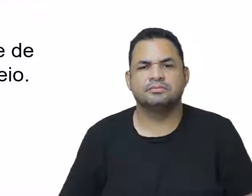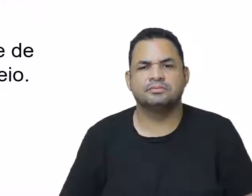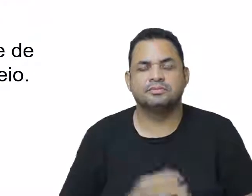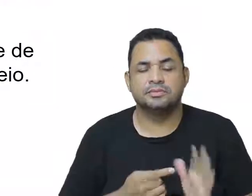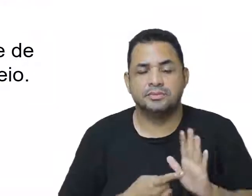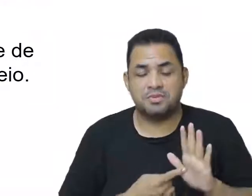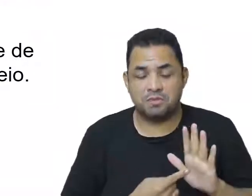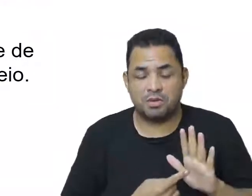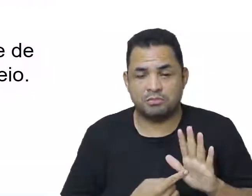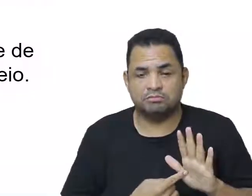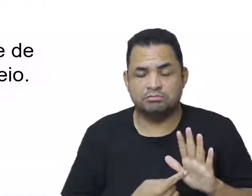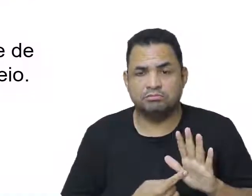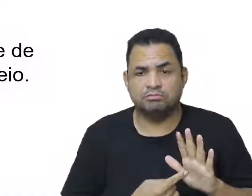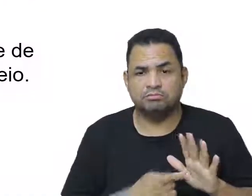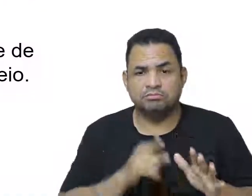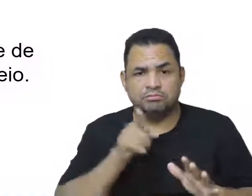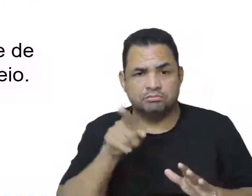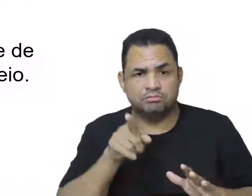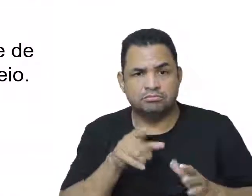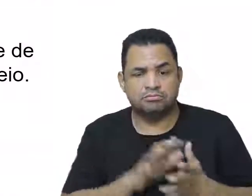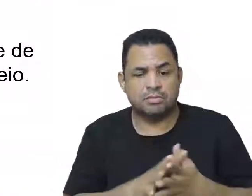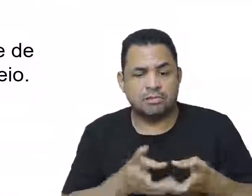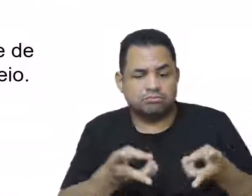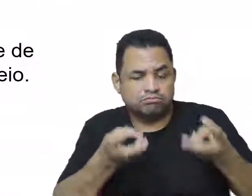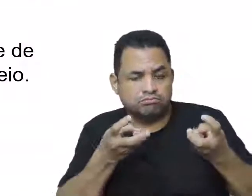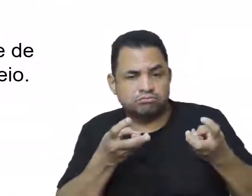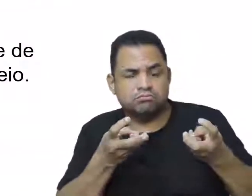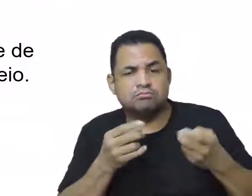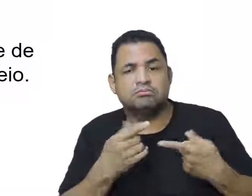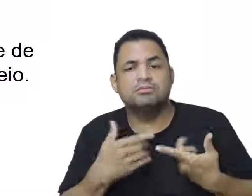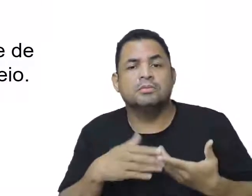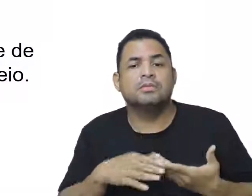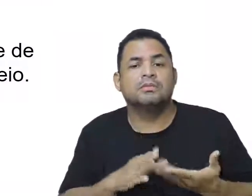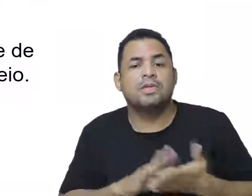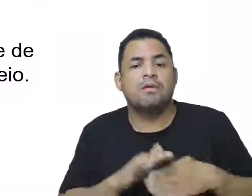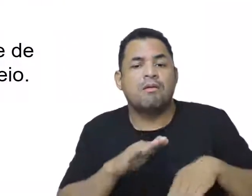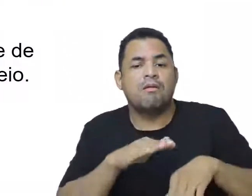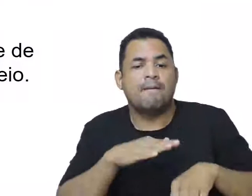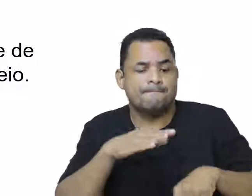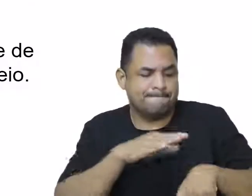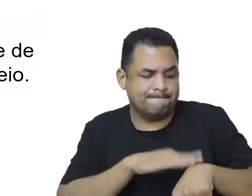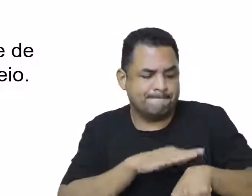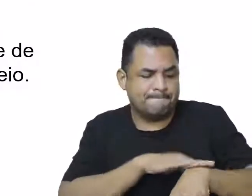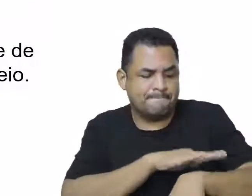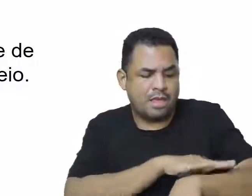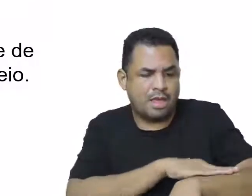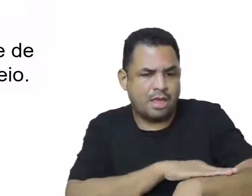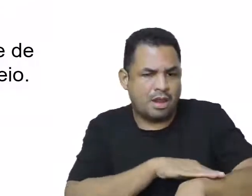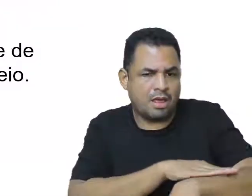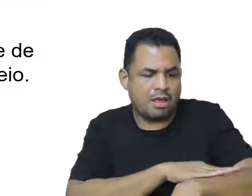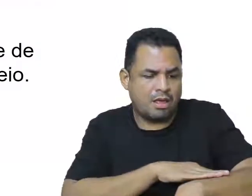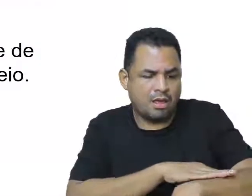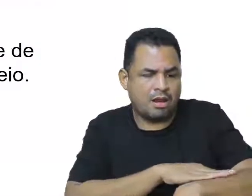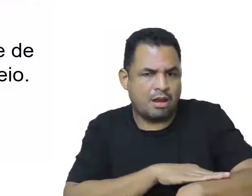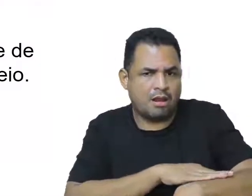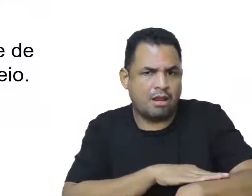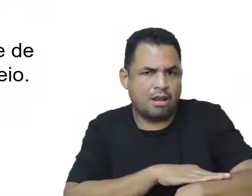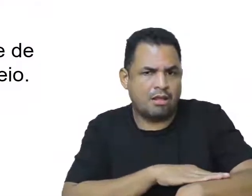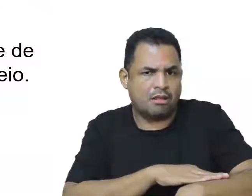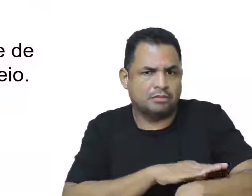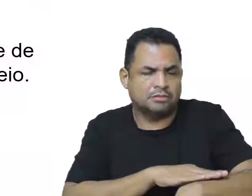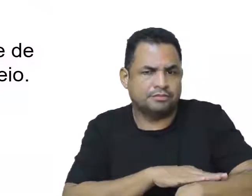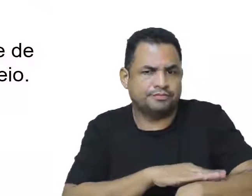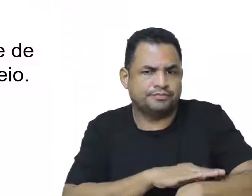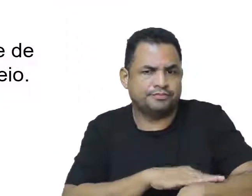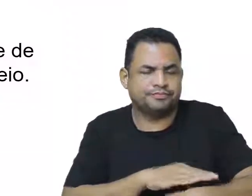mostra para a gente aqui, para vocês também perceberem, o quanto a pele da gente, ou o tecido epitelial, e no caso a